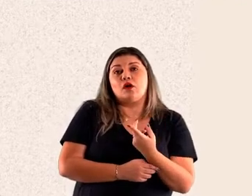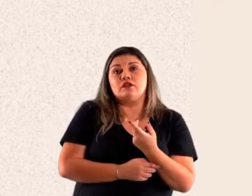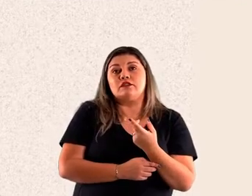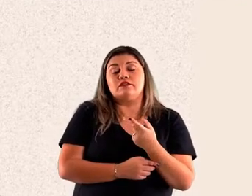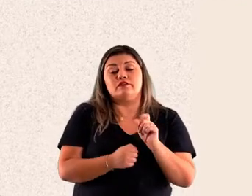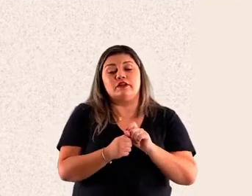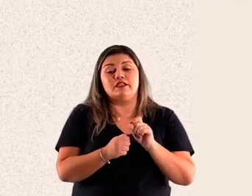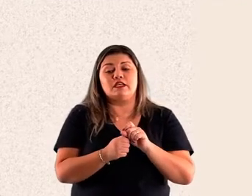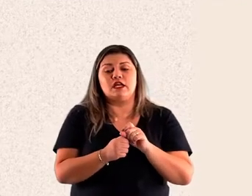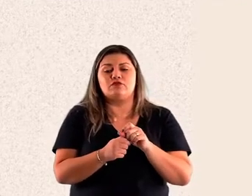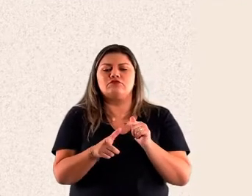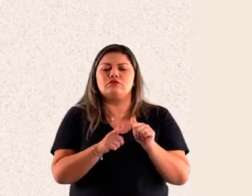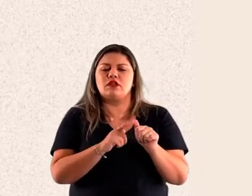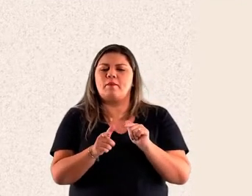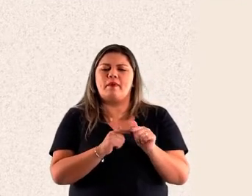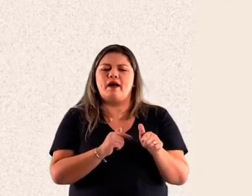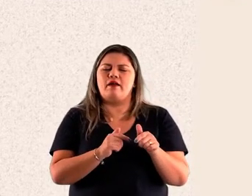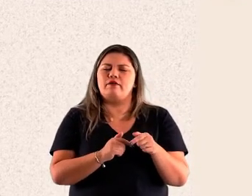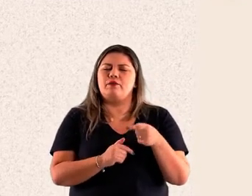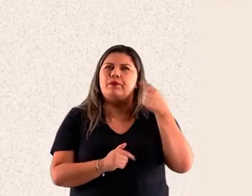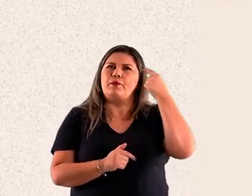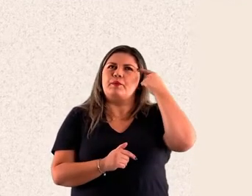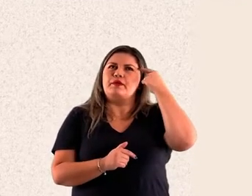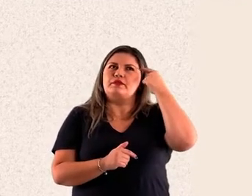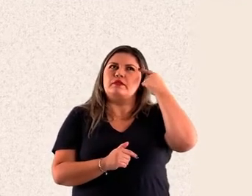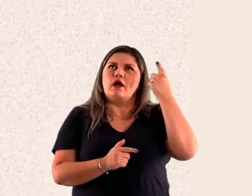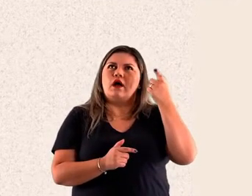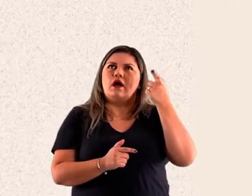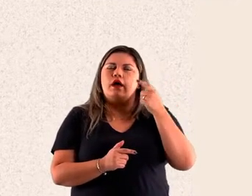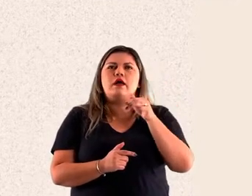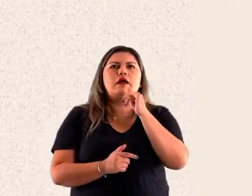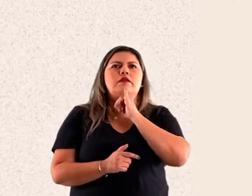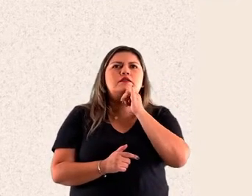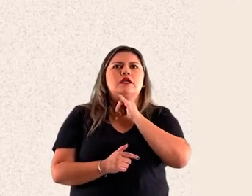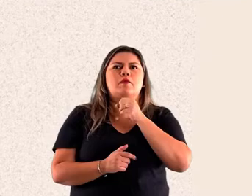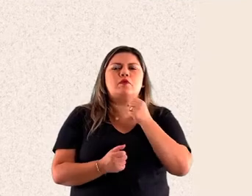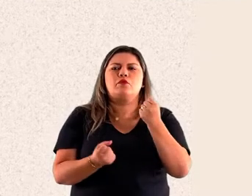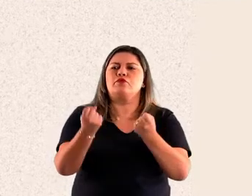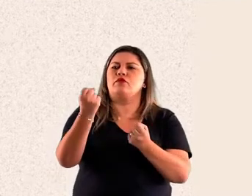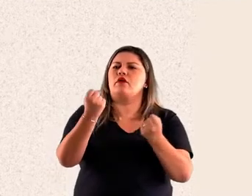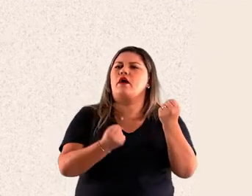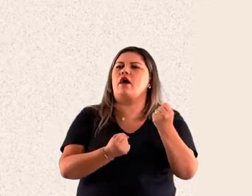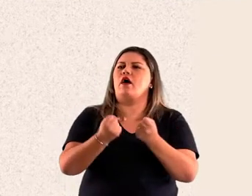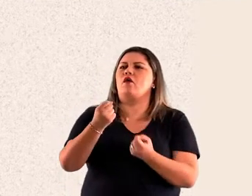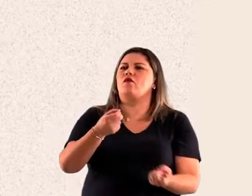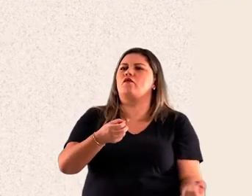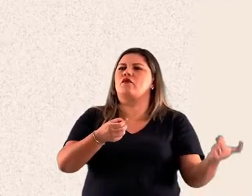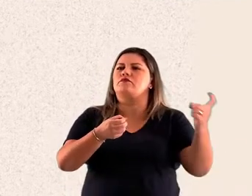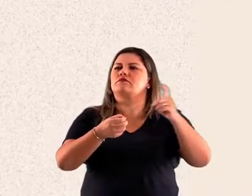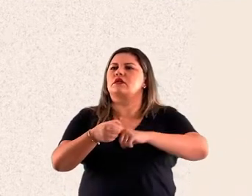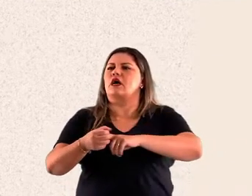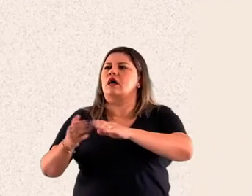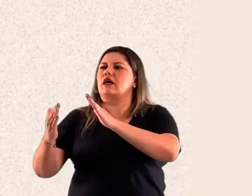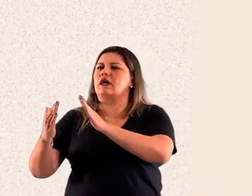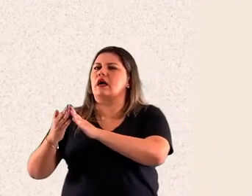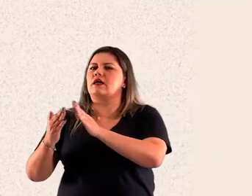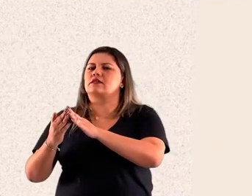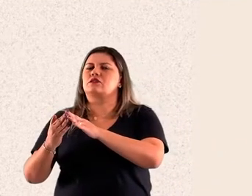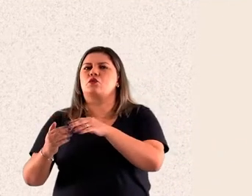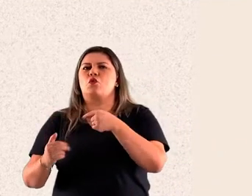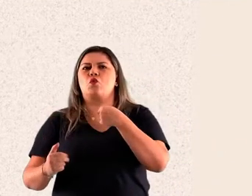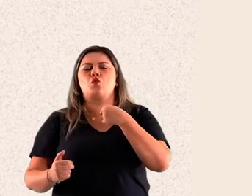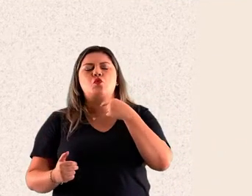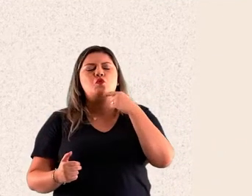exigem muito de nós como por exemplo dirigir para casa do trabalho a a nossa o nosso